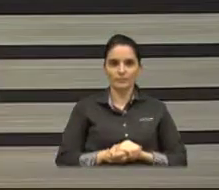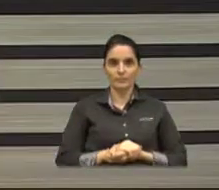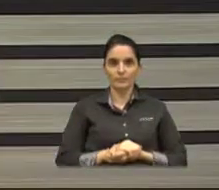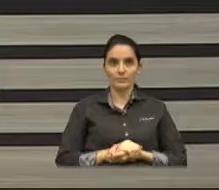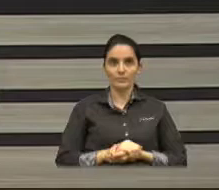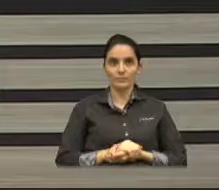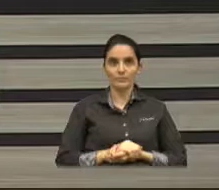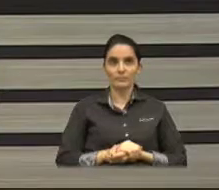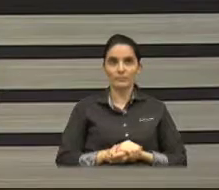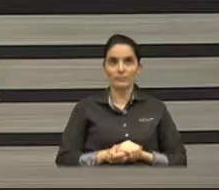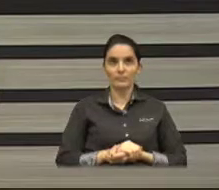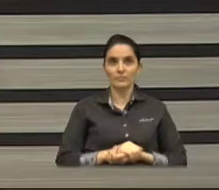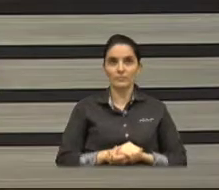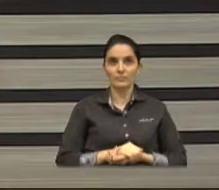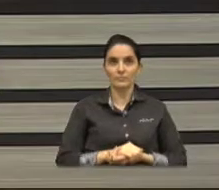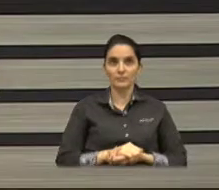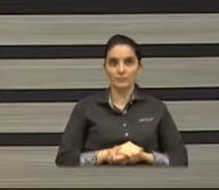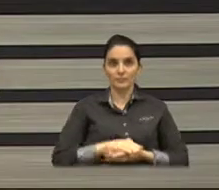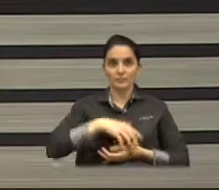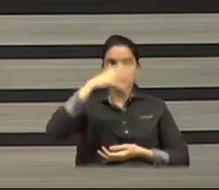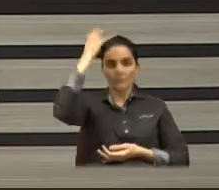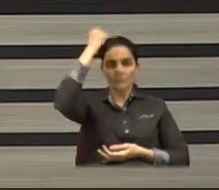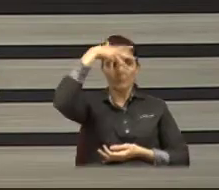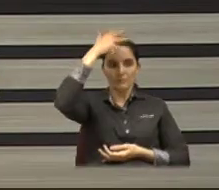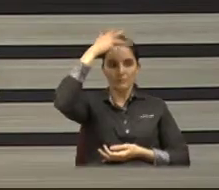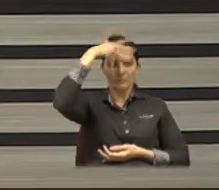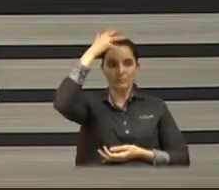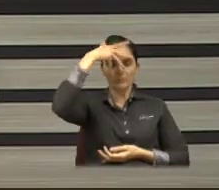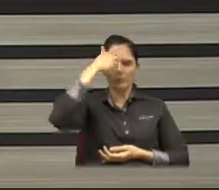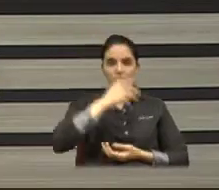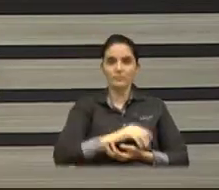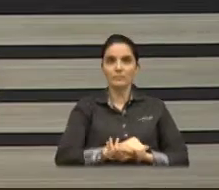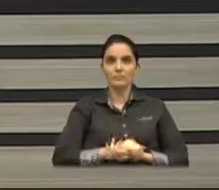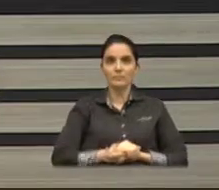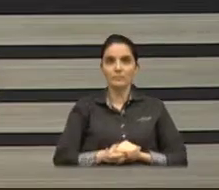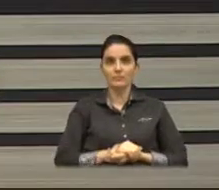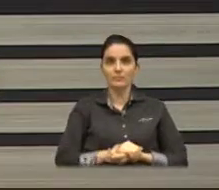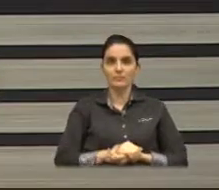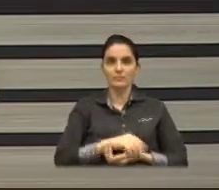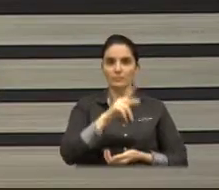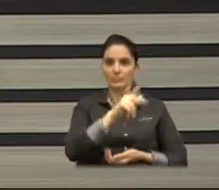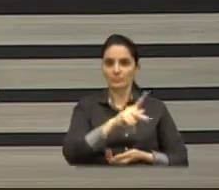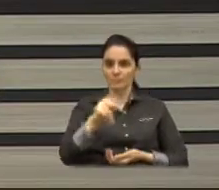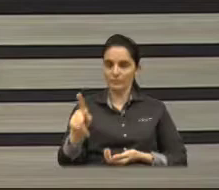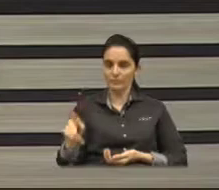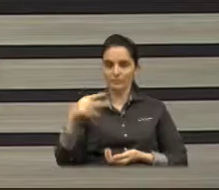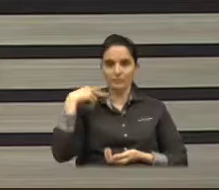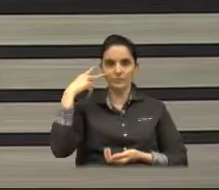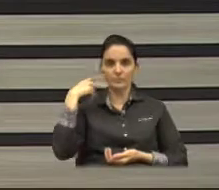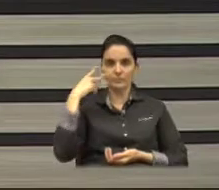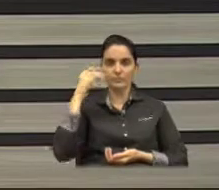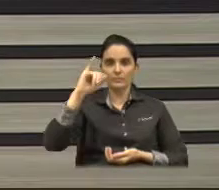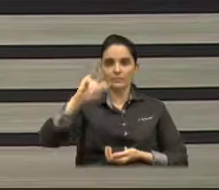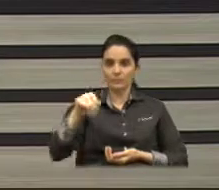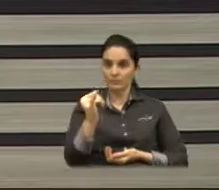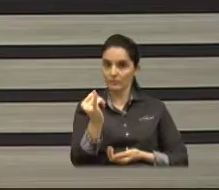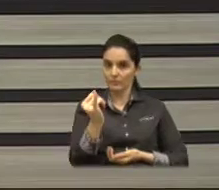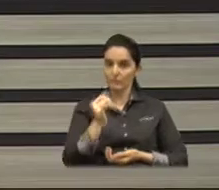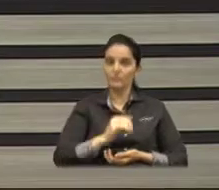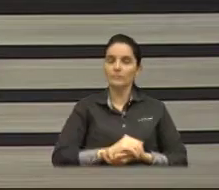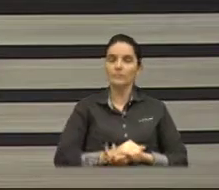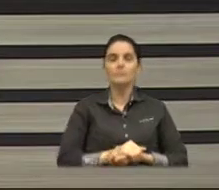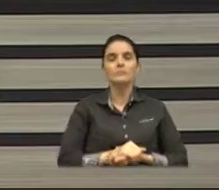Questão de ordem, senhor presidente. Questão de ordem da vereadora Érica Tank. Senhor presidente, nobres pares, aproveitando